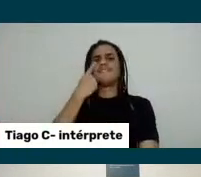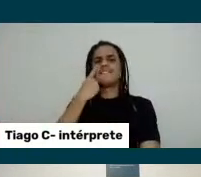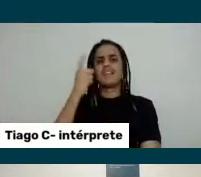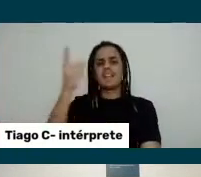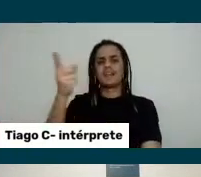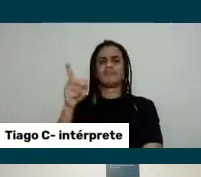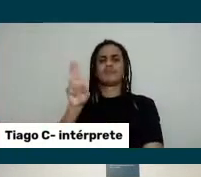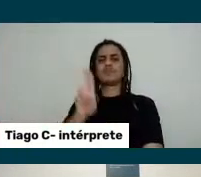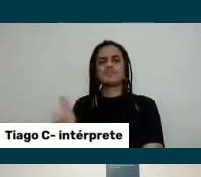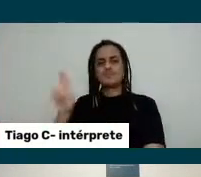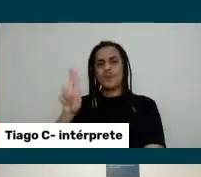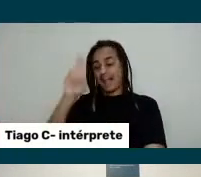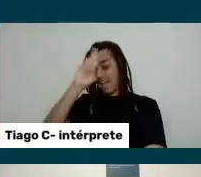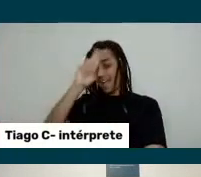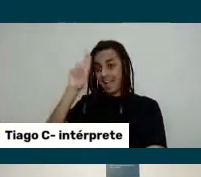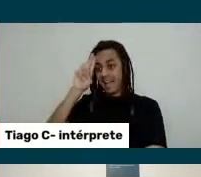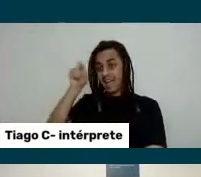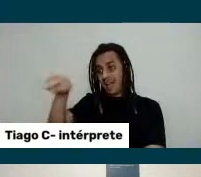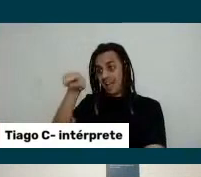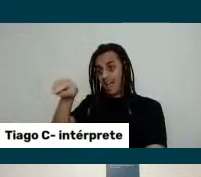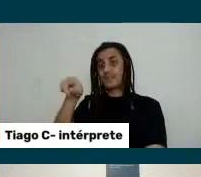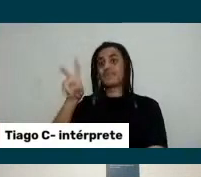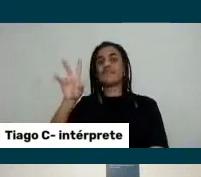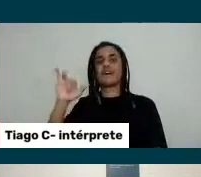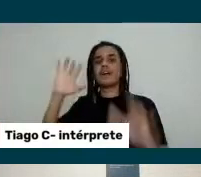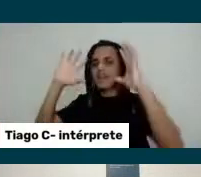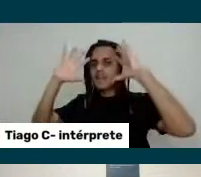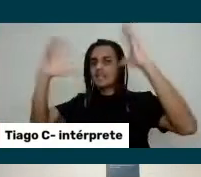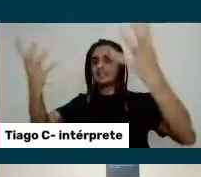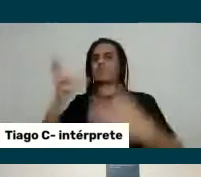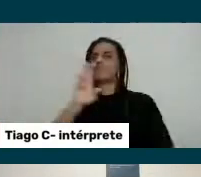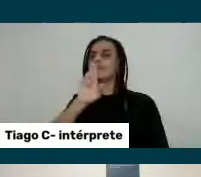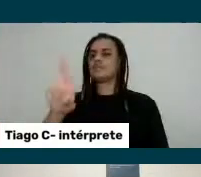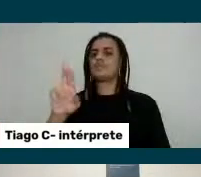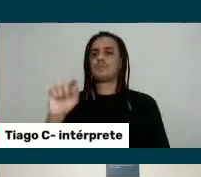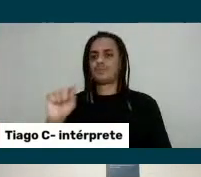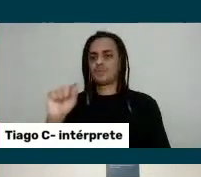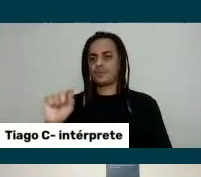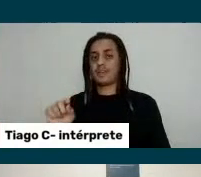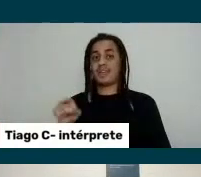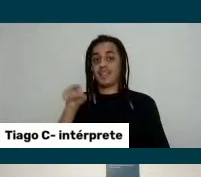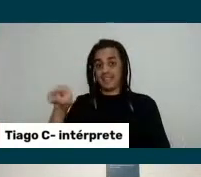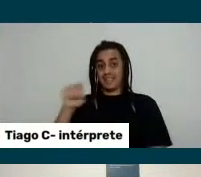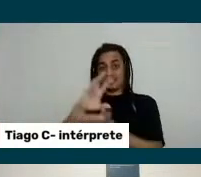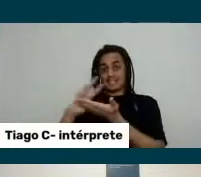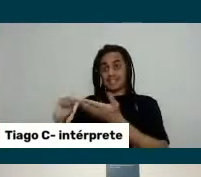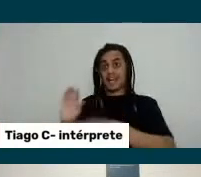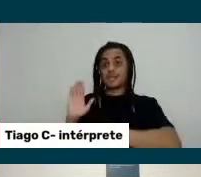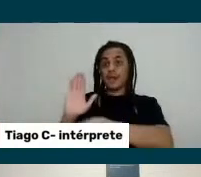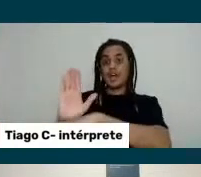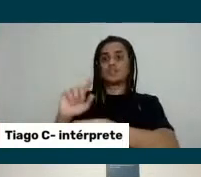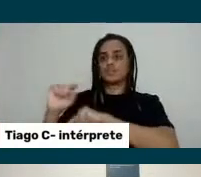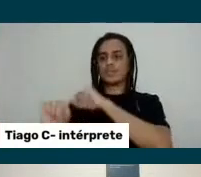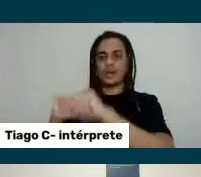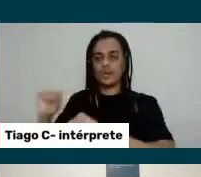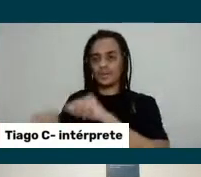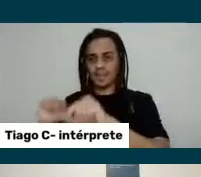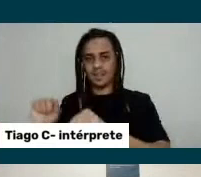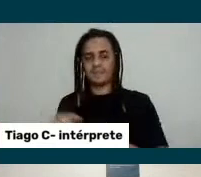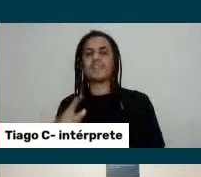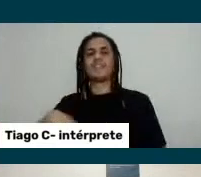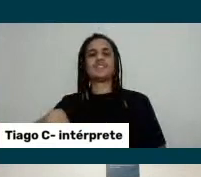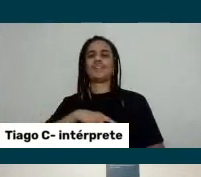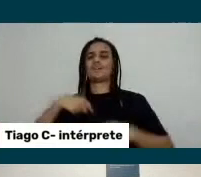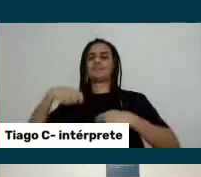usuária que esse dado vai responder. Para quem esse dado está servindo? A gente precisa parar de achar que dados são